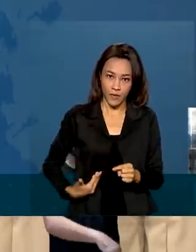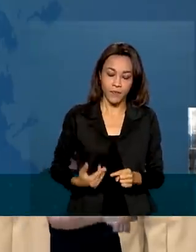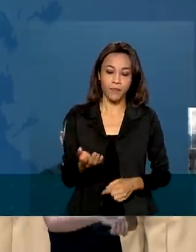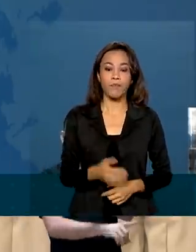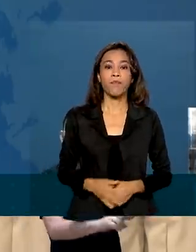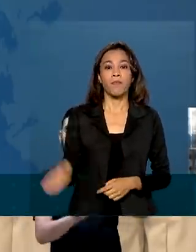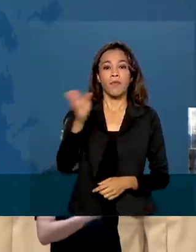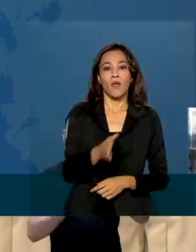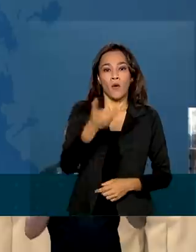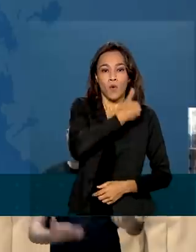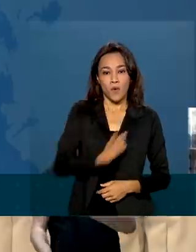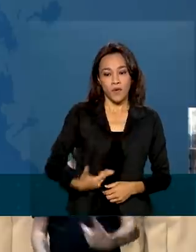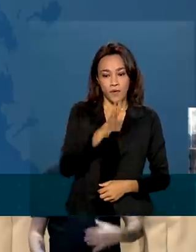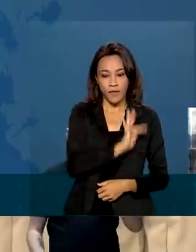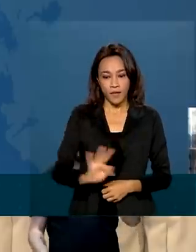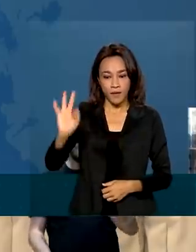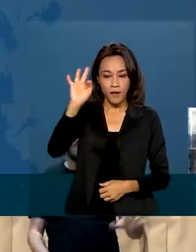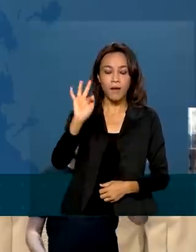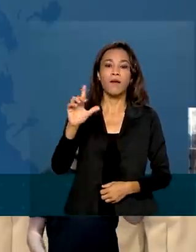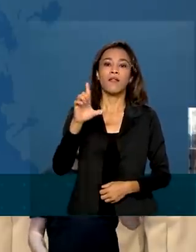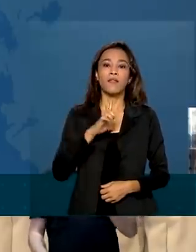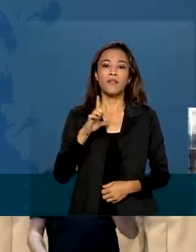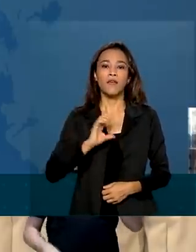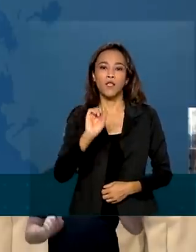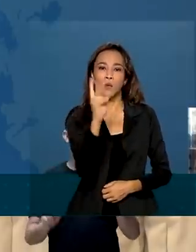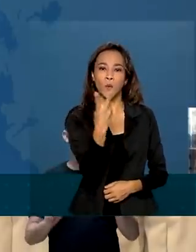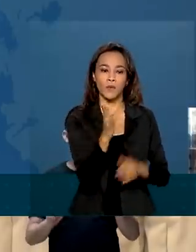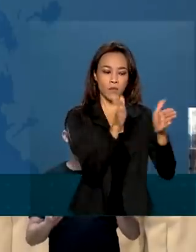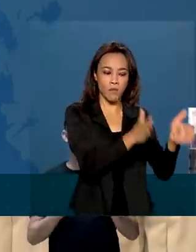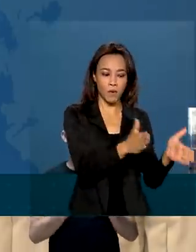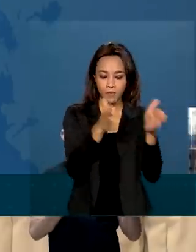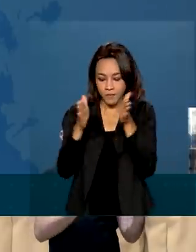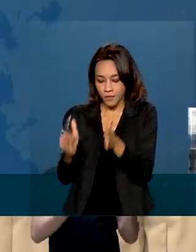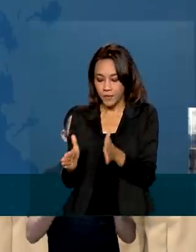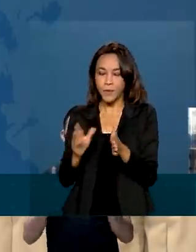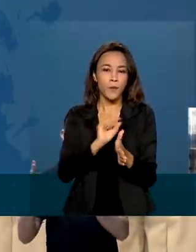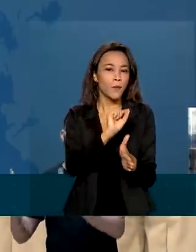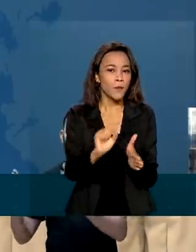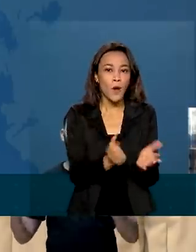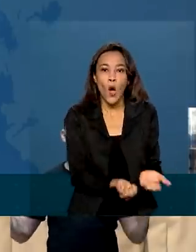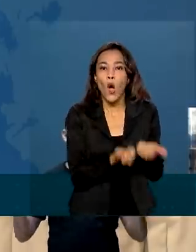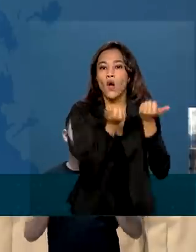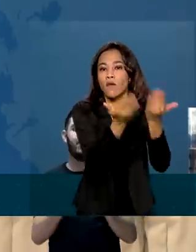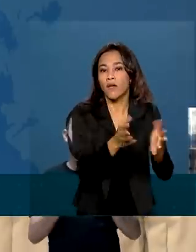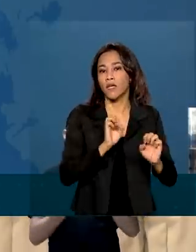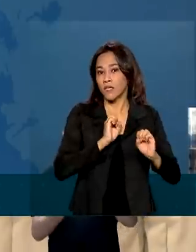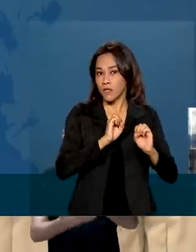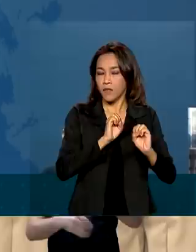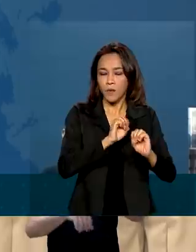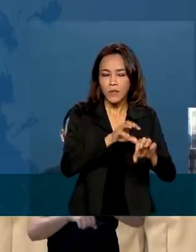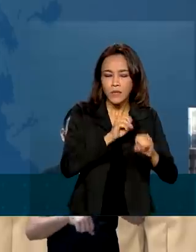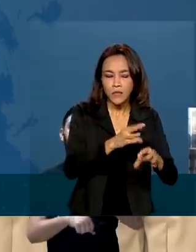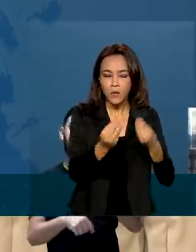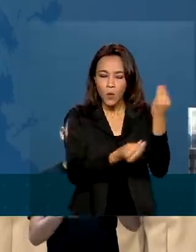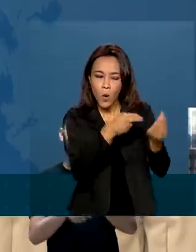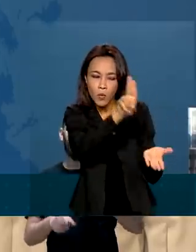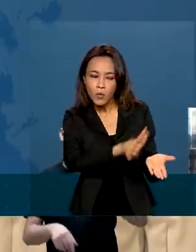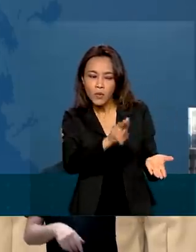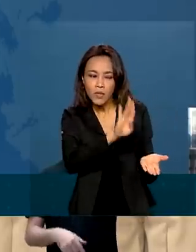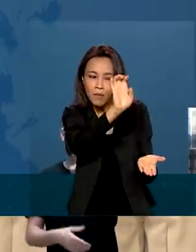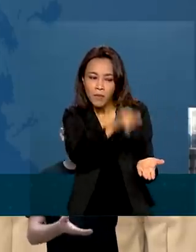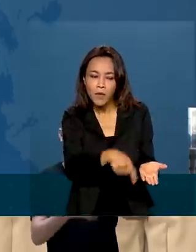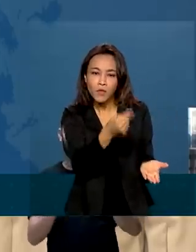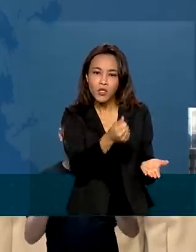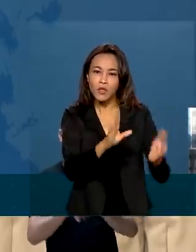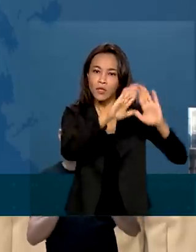federal, portanto, conecta duas etapas do processo. Oferece educação financeira para estudantes da rede pública